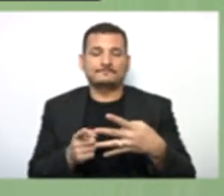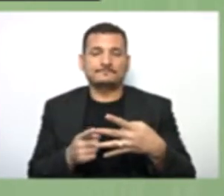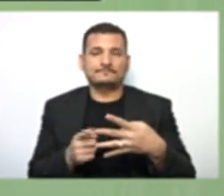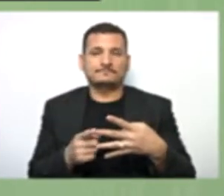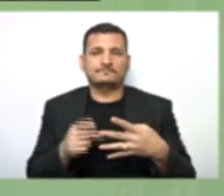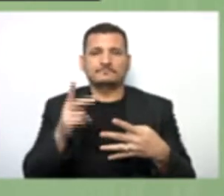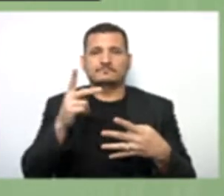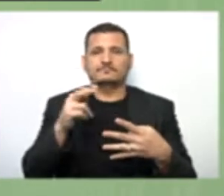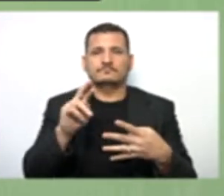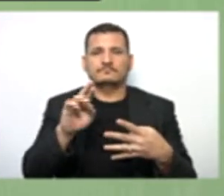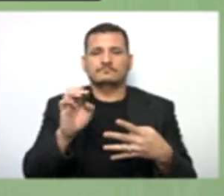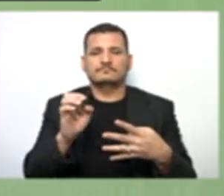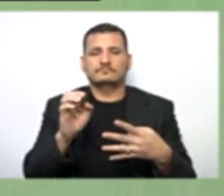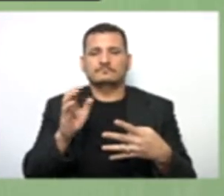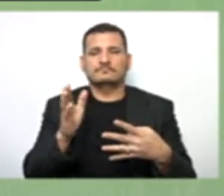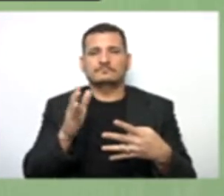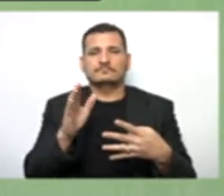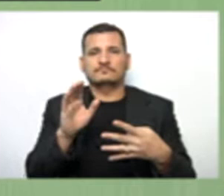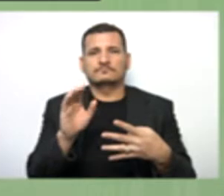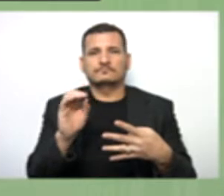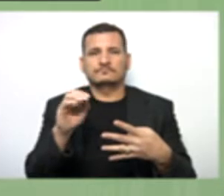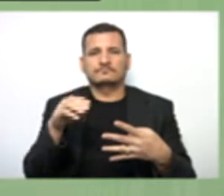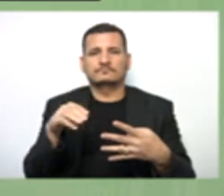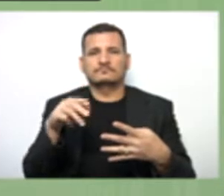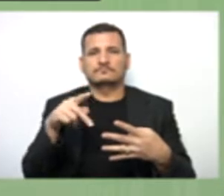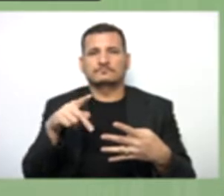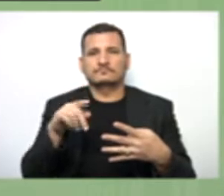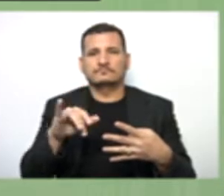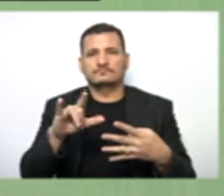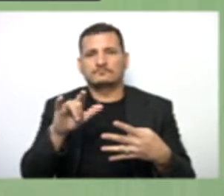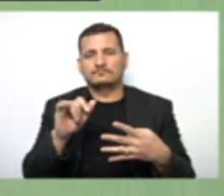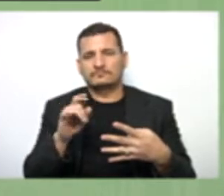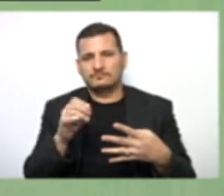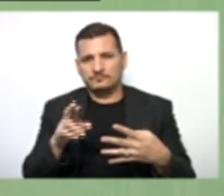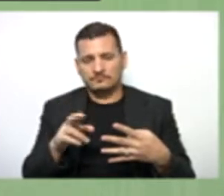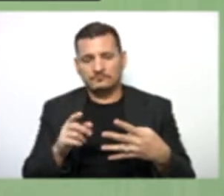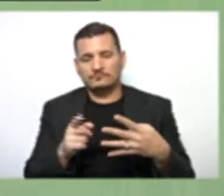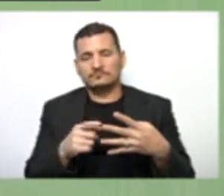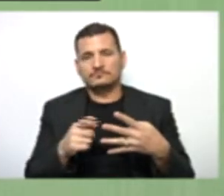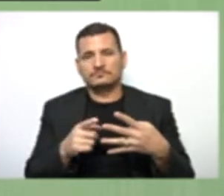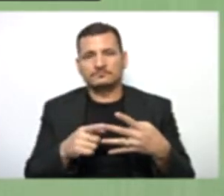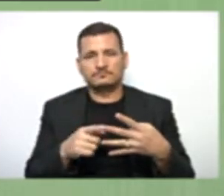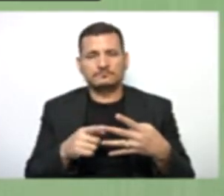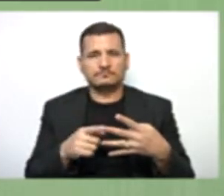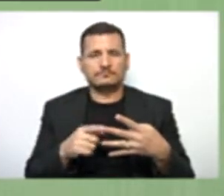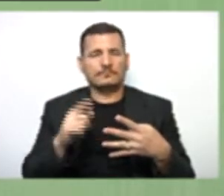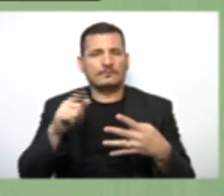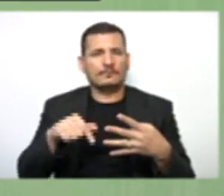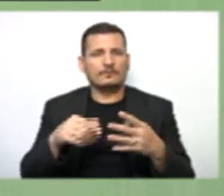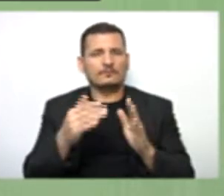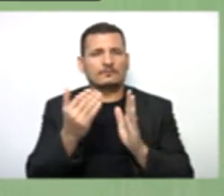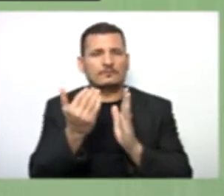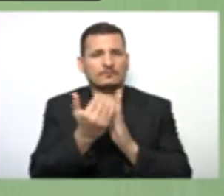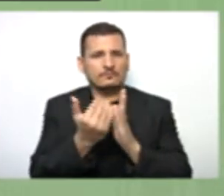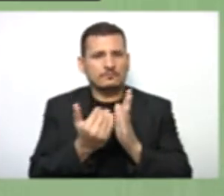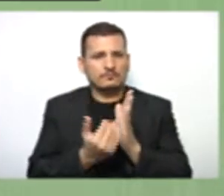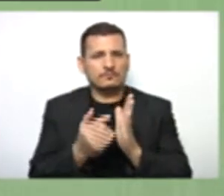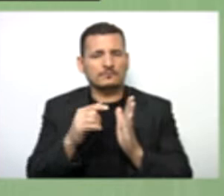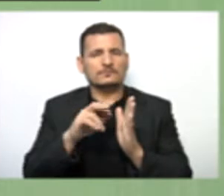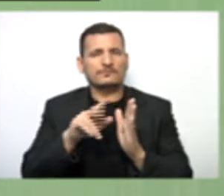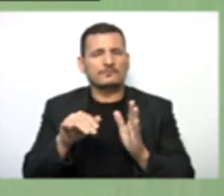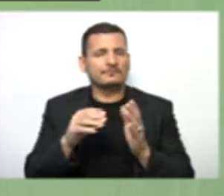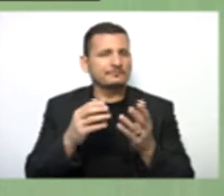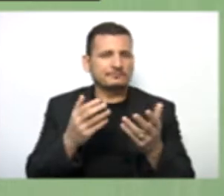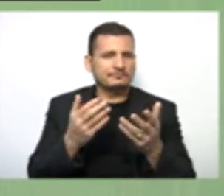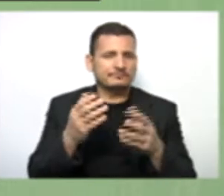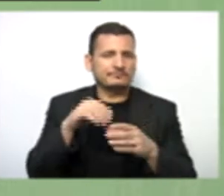chama de pré-compilador, é a parte que o programa vai passar por uma leitura, vamos